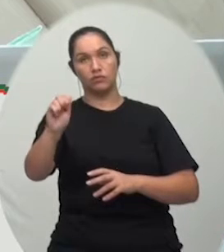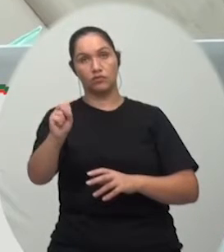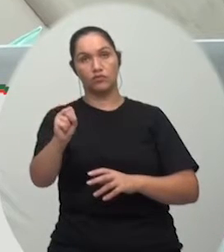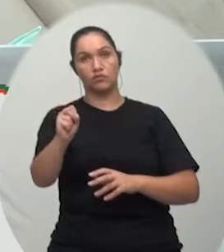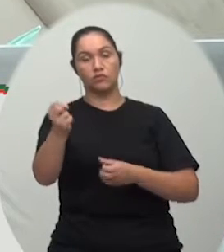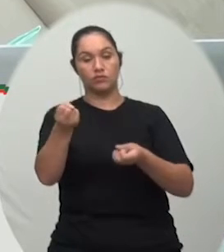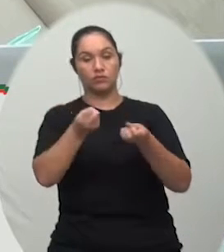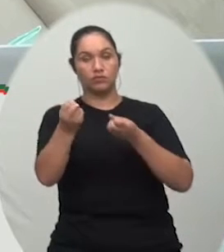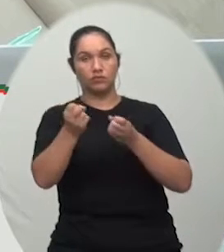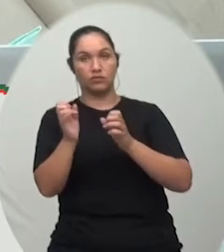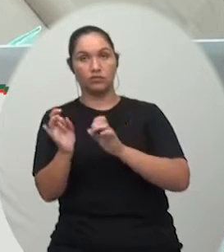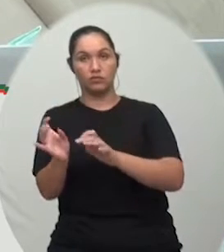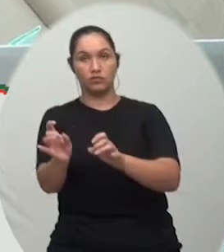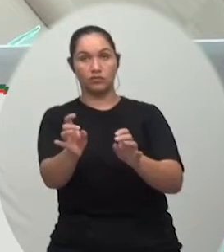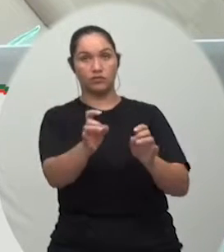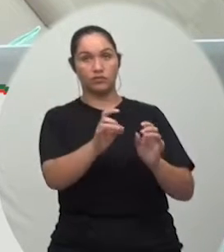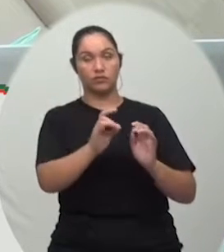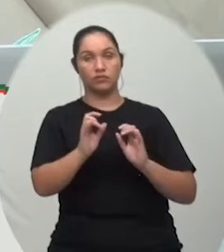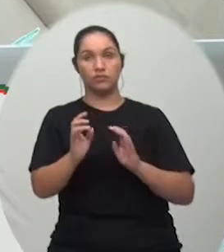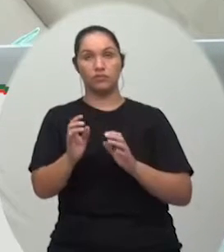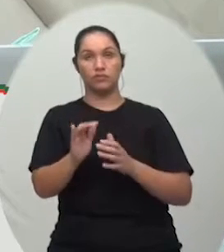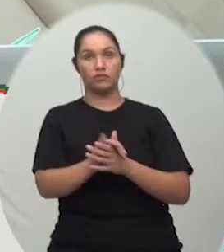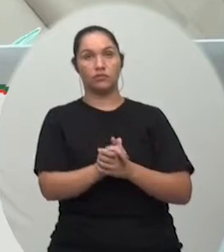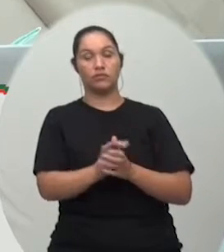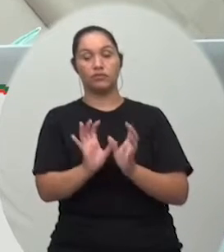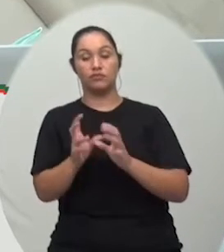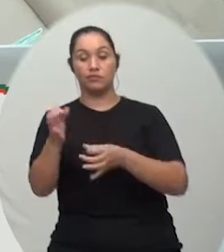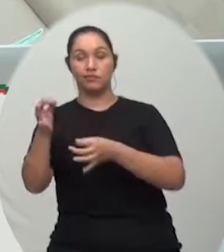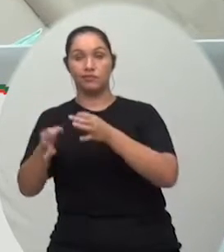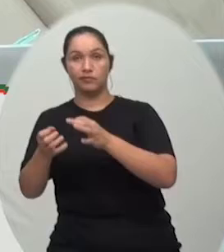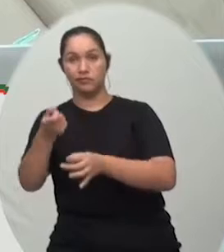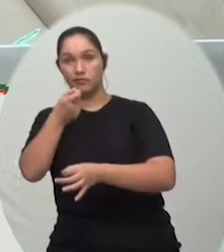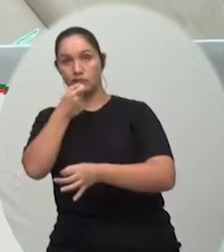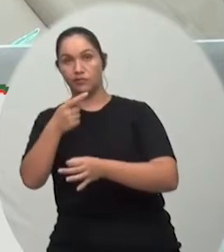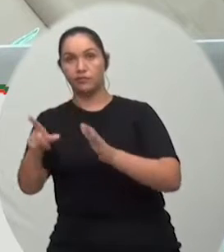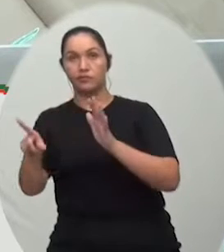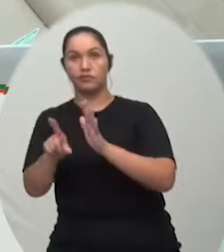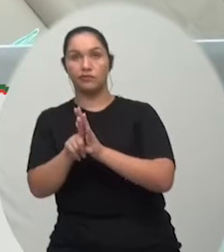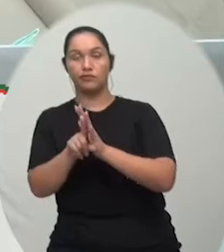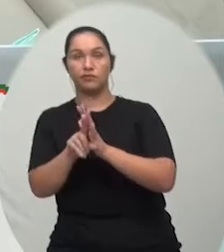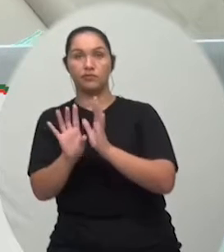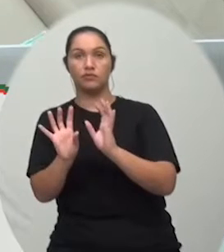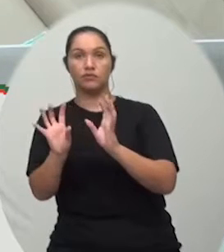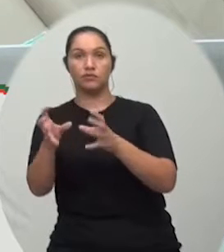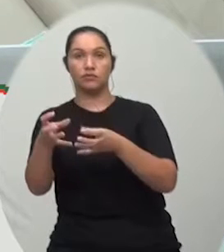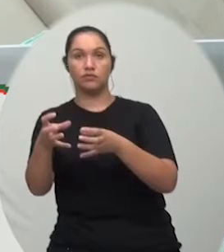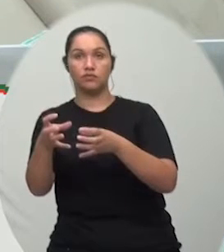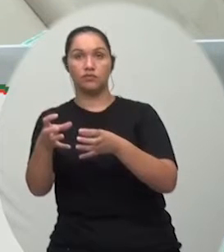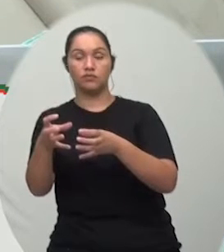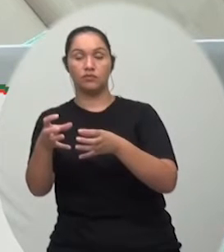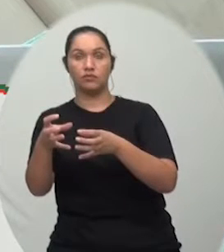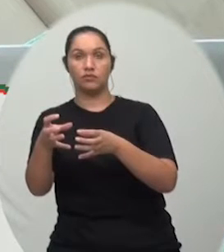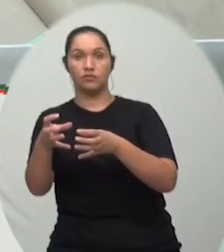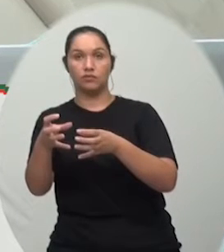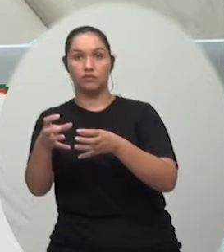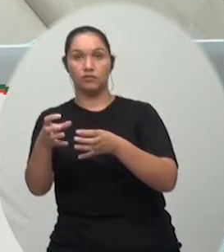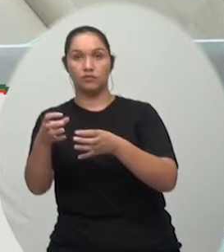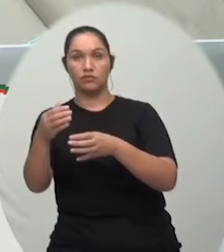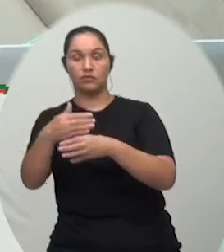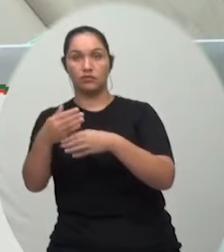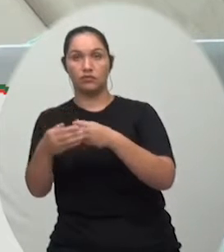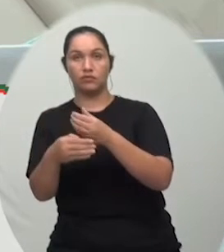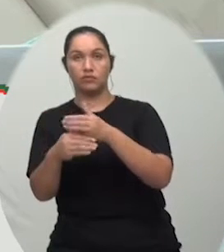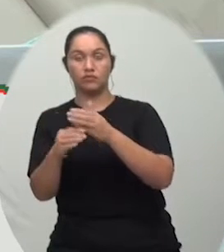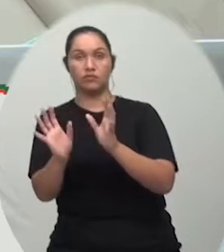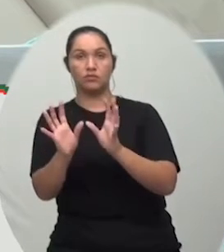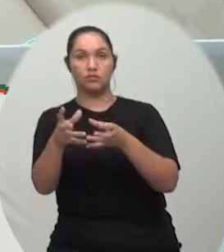automóvel, 0 quilômetro em nossa cidade. A Comissão de Justiça e Redação opinou pela legalidade e constitucionalidade. A Comissão